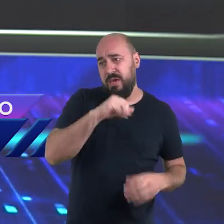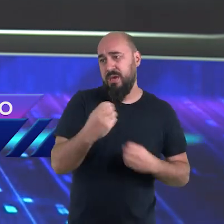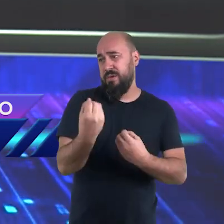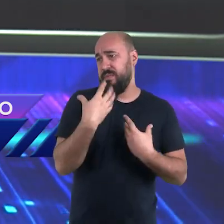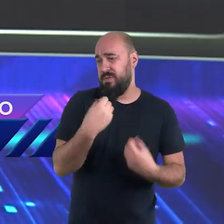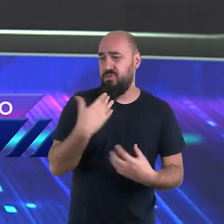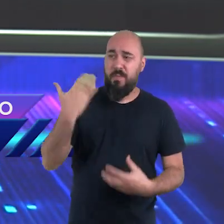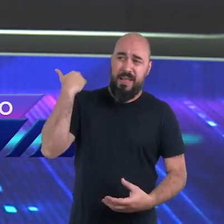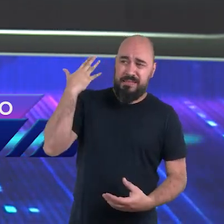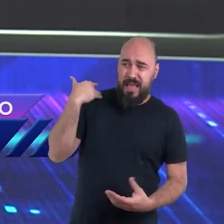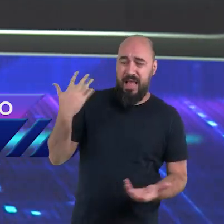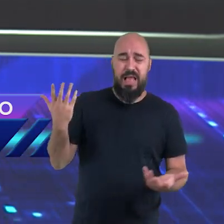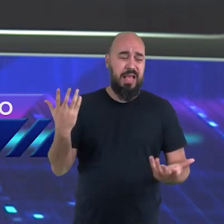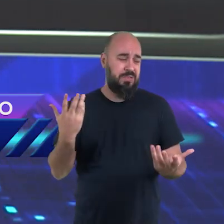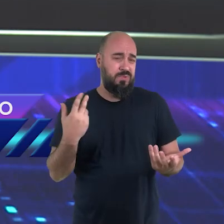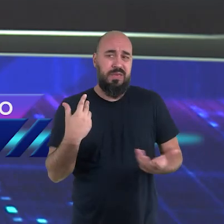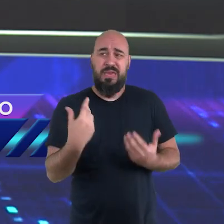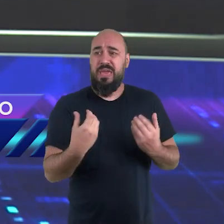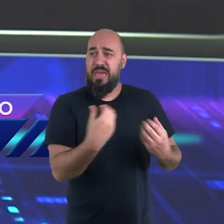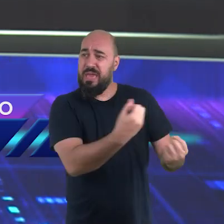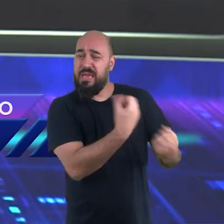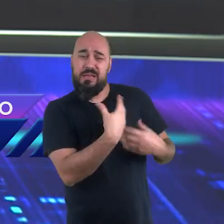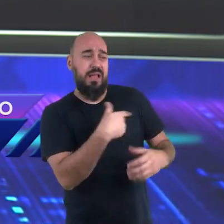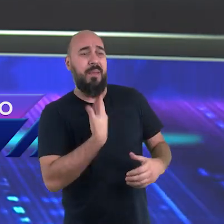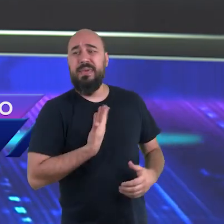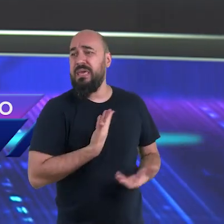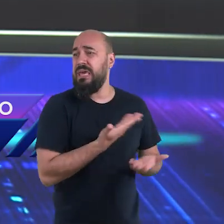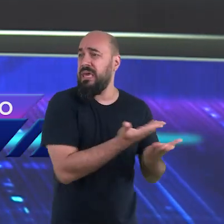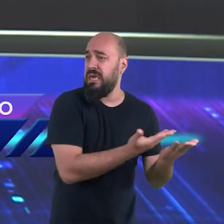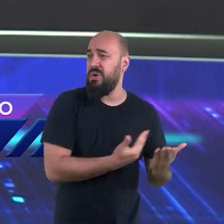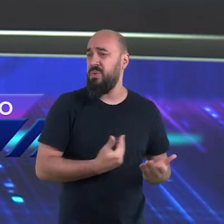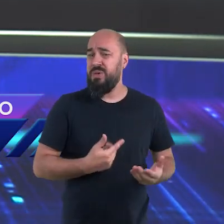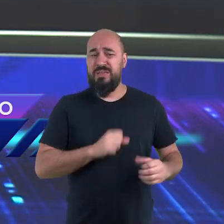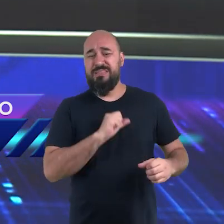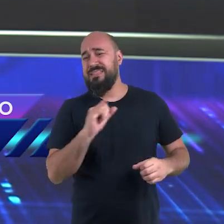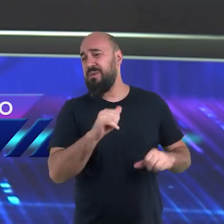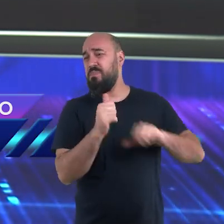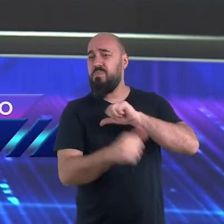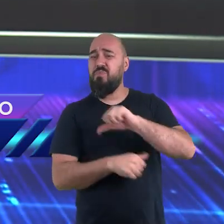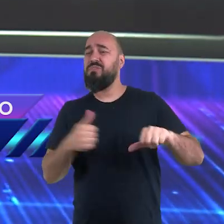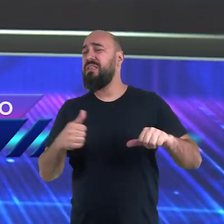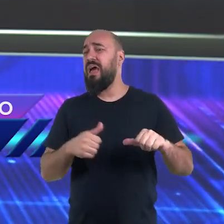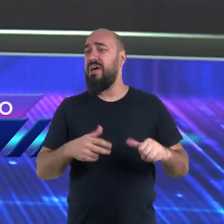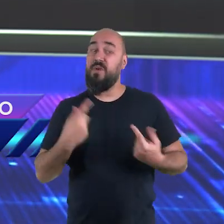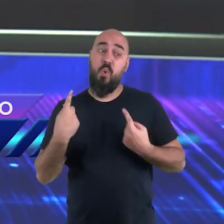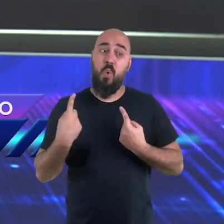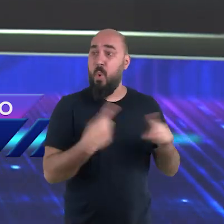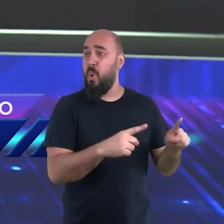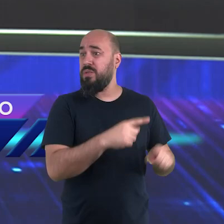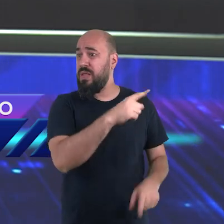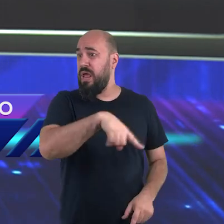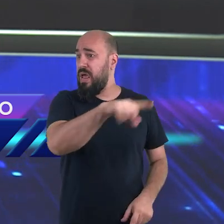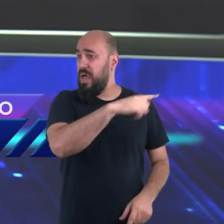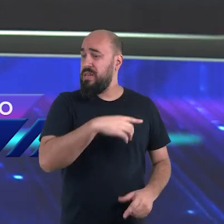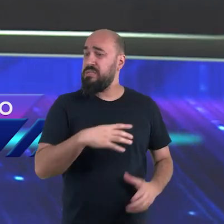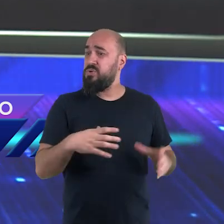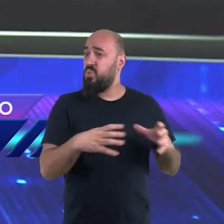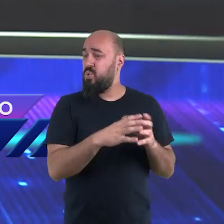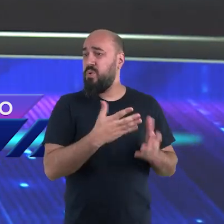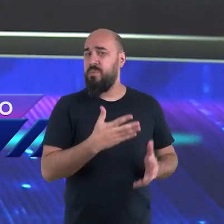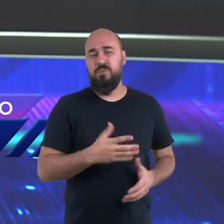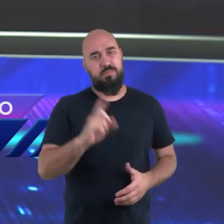me ensinaram, me educaram, e se eu fizer uma mudança de fé, eu estou indo contra tudo aquilo que eles me